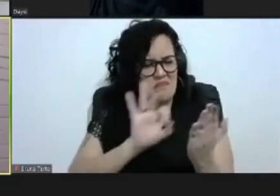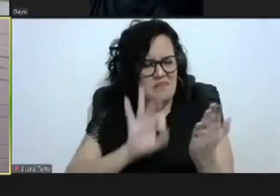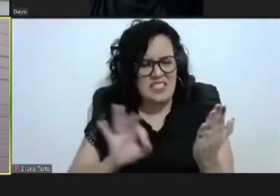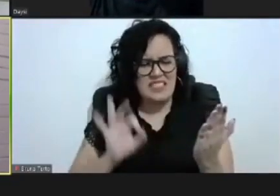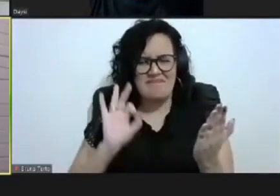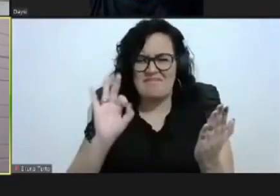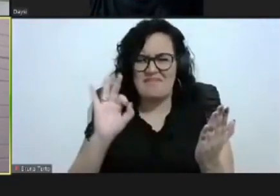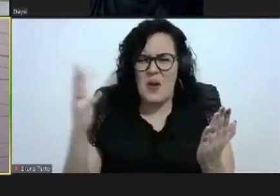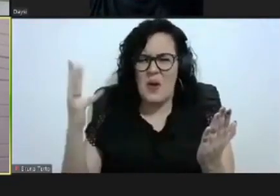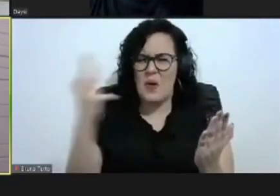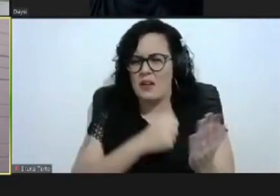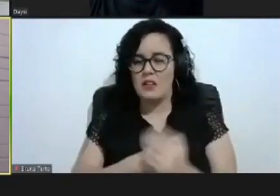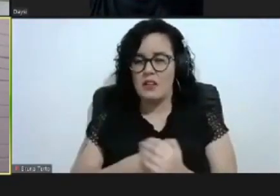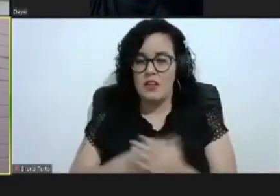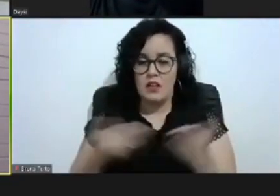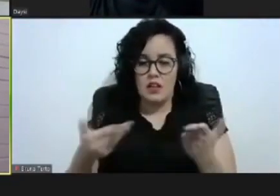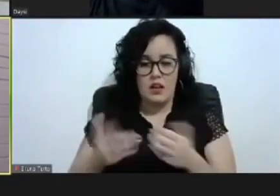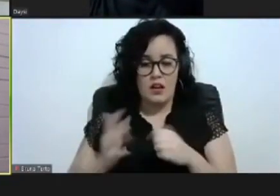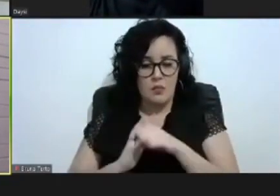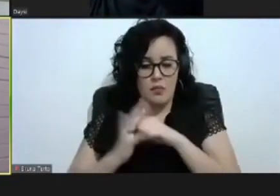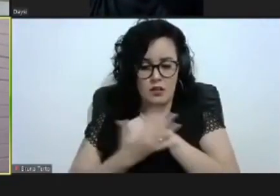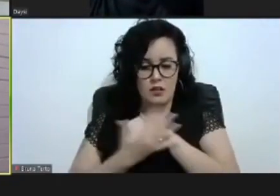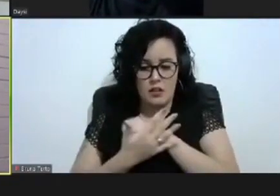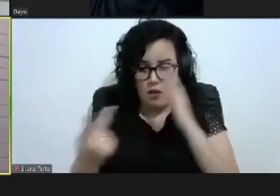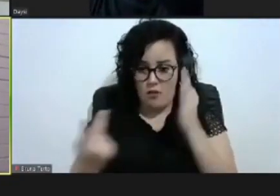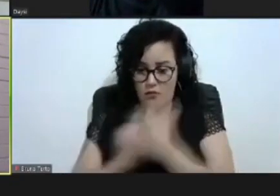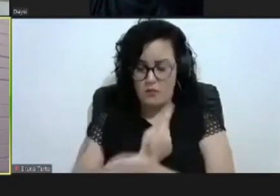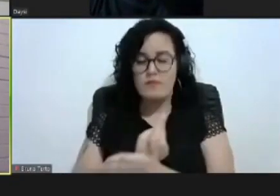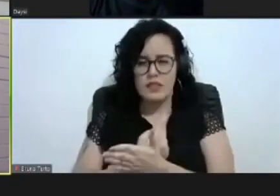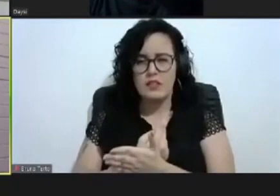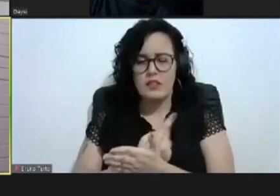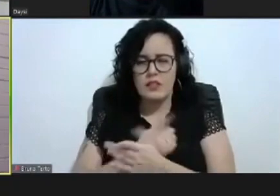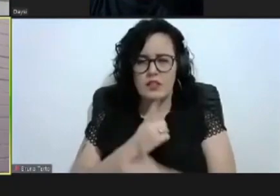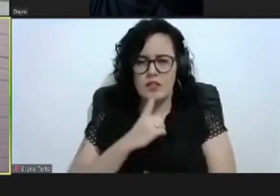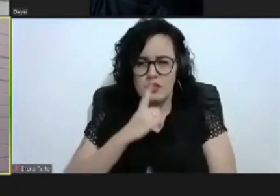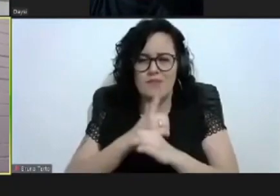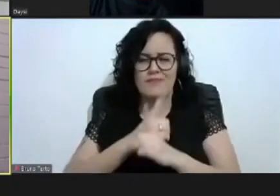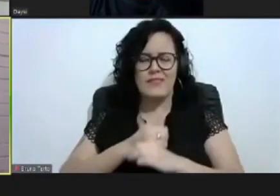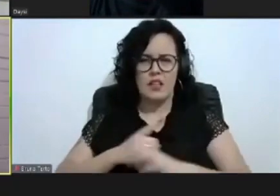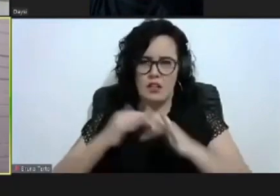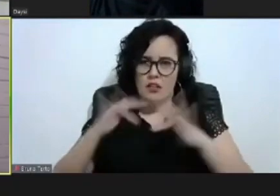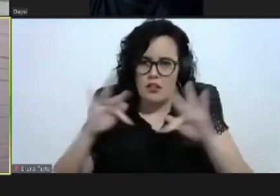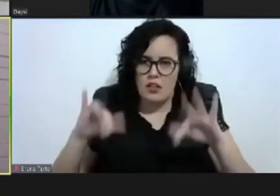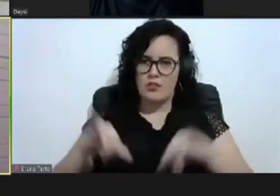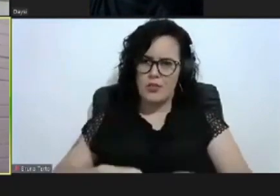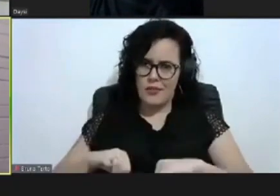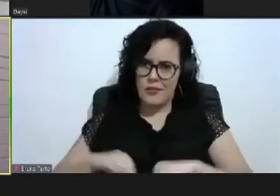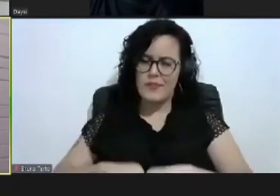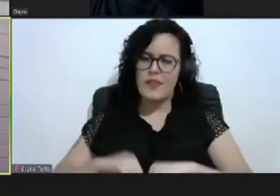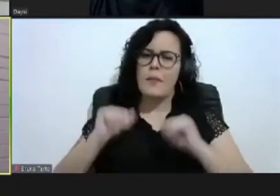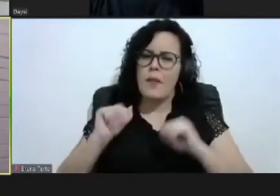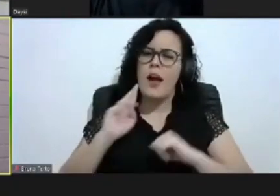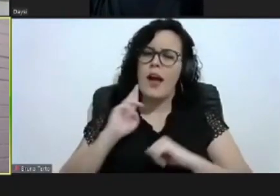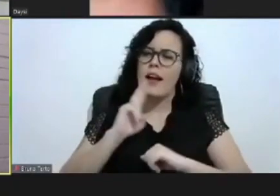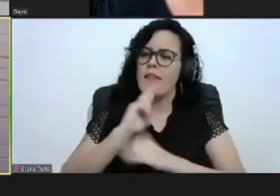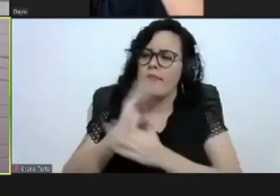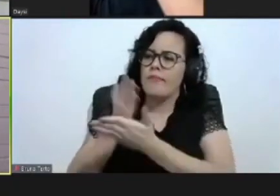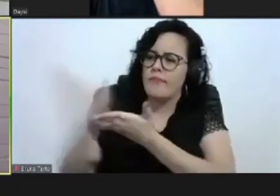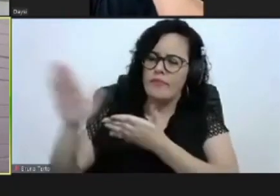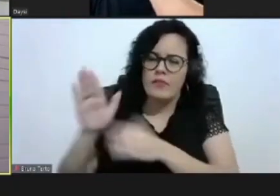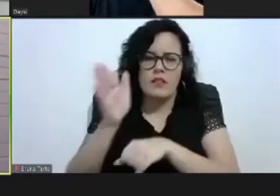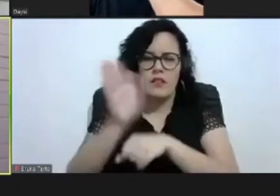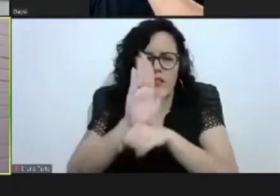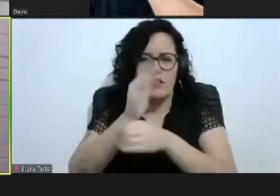gente descobriu na pandemia, é que a gente pode viver, doeu, a gente pode viver sem restaurante, a gente pode viver sem cinema, sem ir